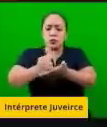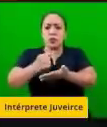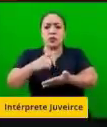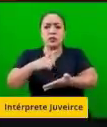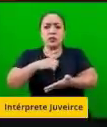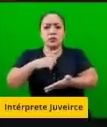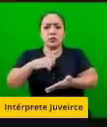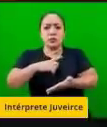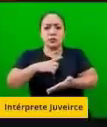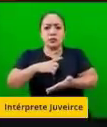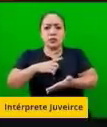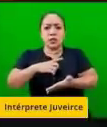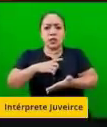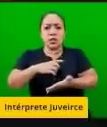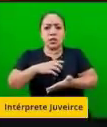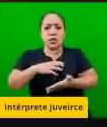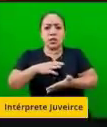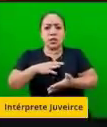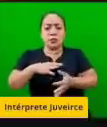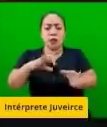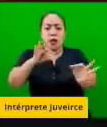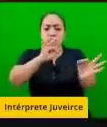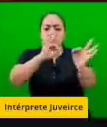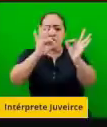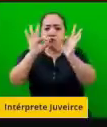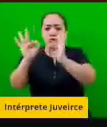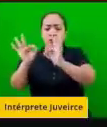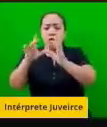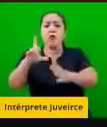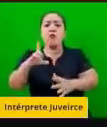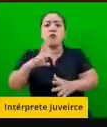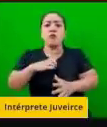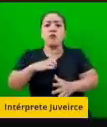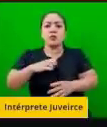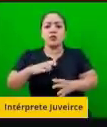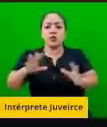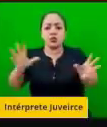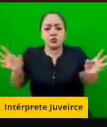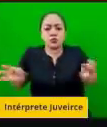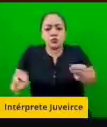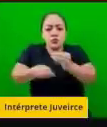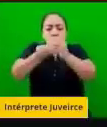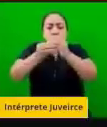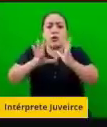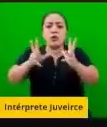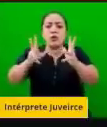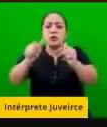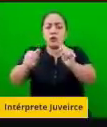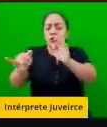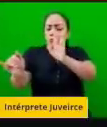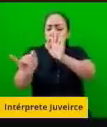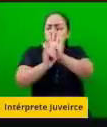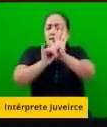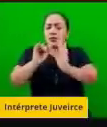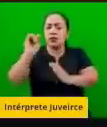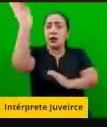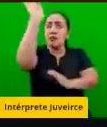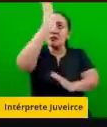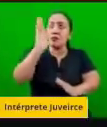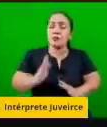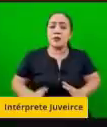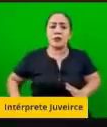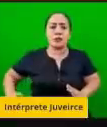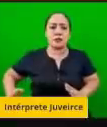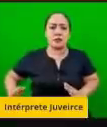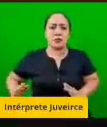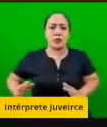visão da formação da nossa sociedade, da identidade brasileira, que é uma ideia do